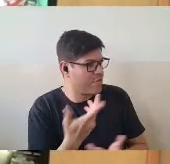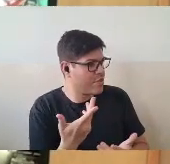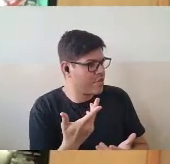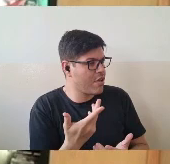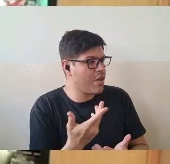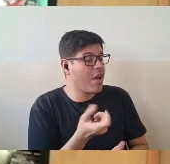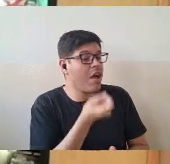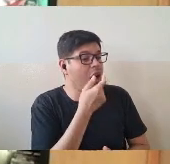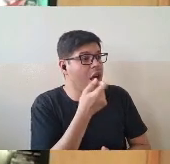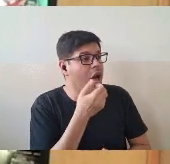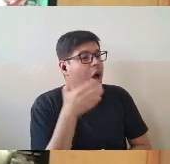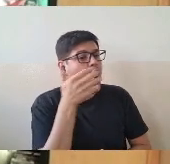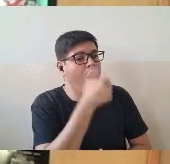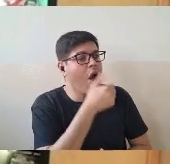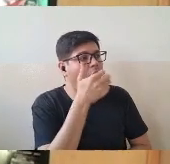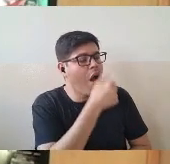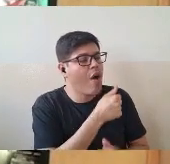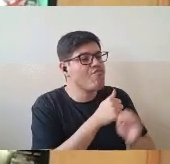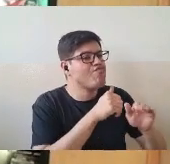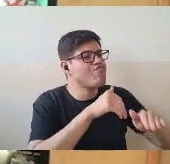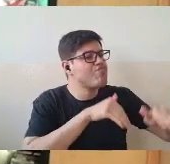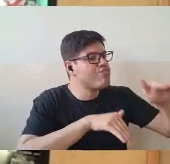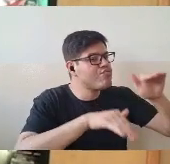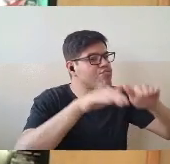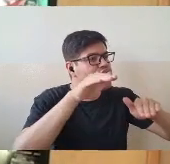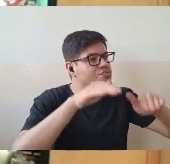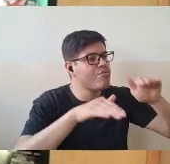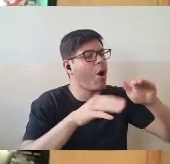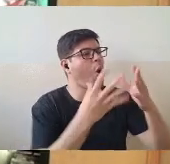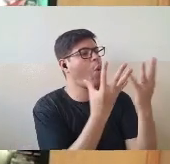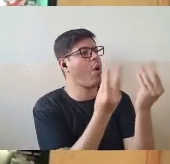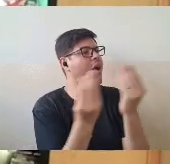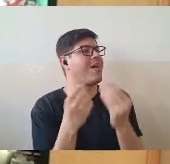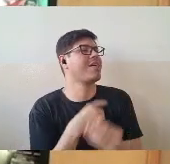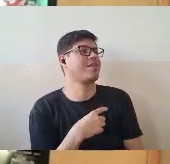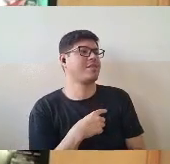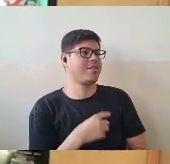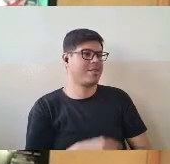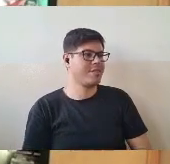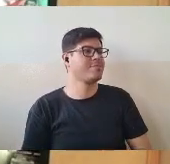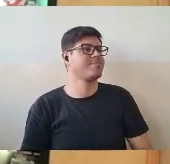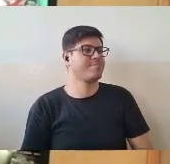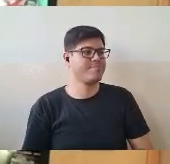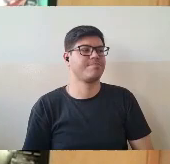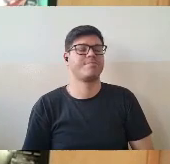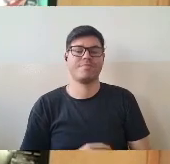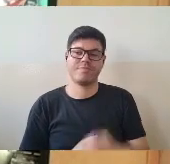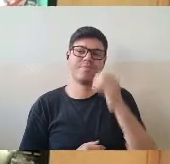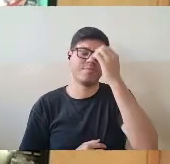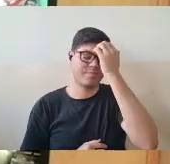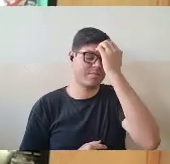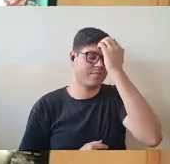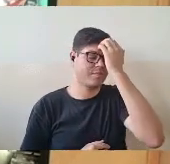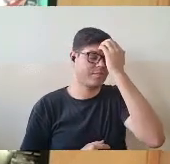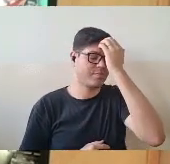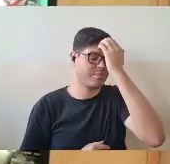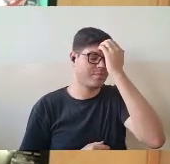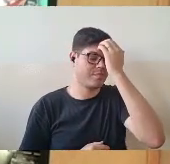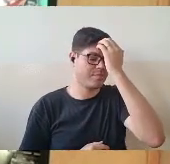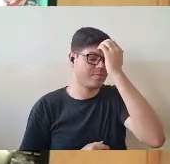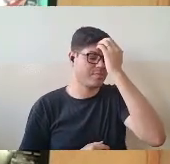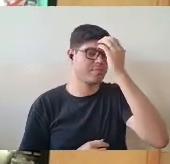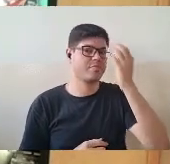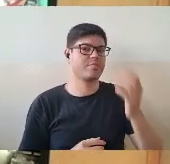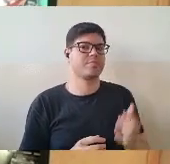crianças passaram ali que o senhor receitou isso. Sem dúvida nenhuma. Muito. Nossa. Quando precisa, eu falo com os pais. A